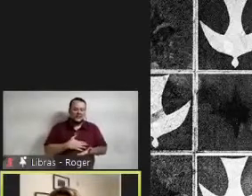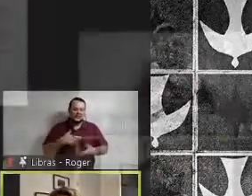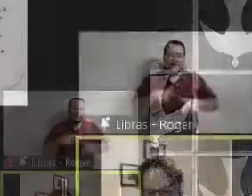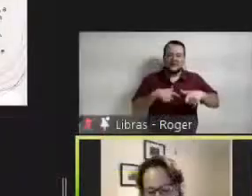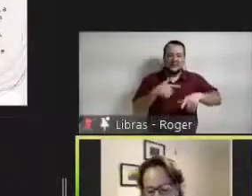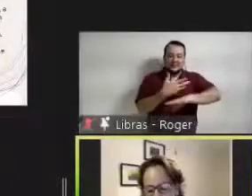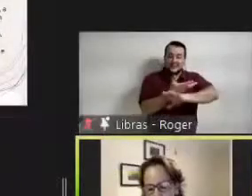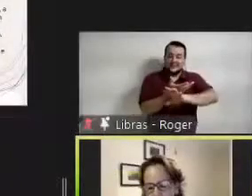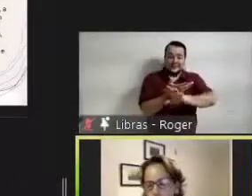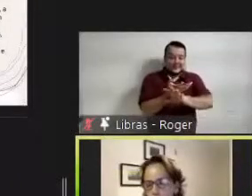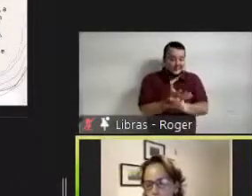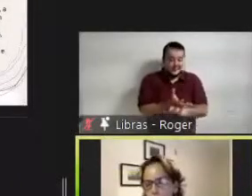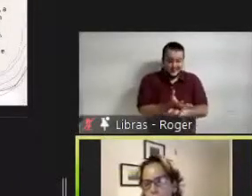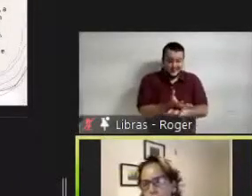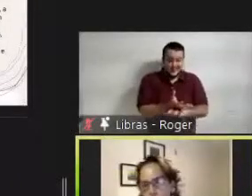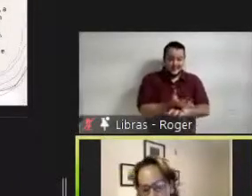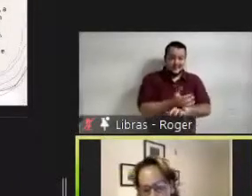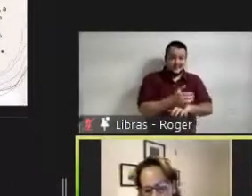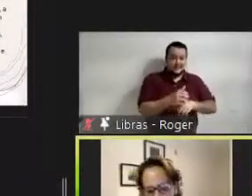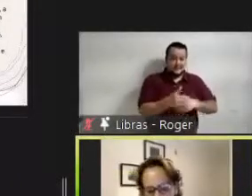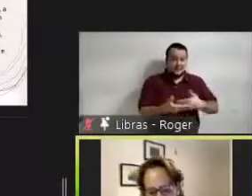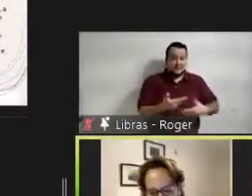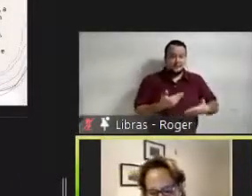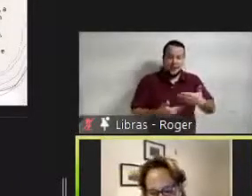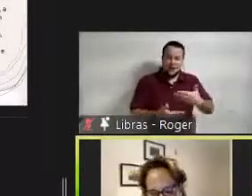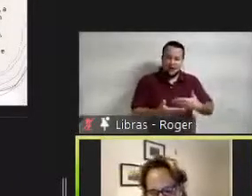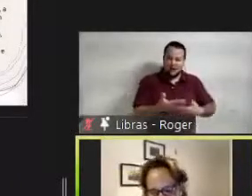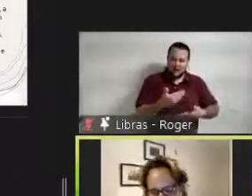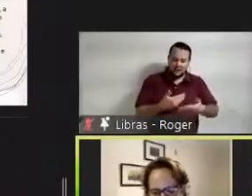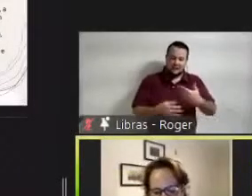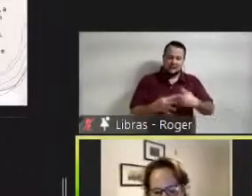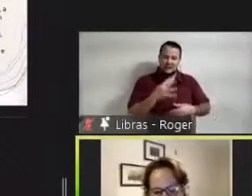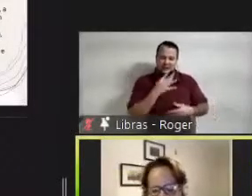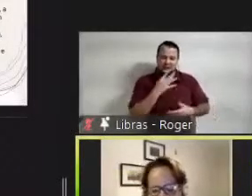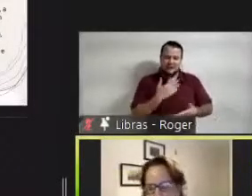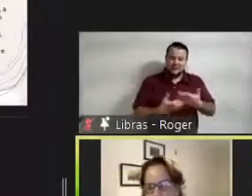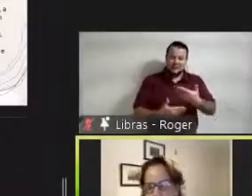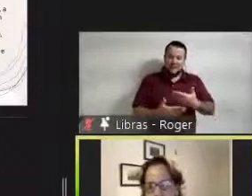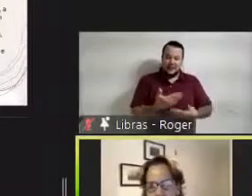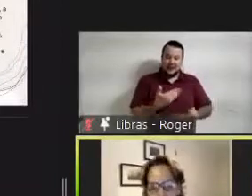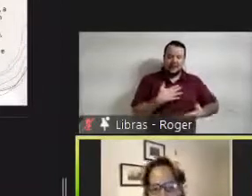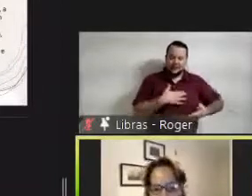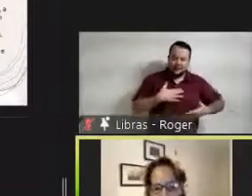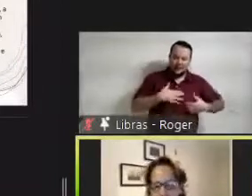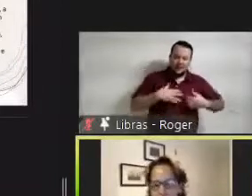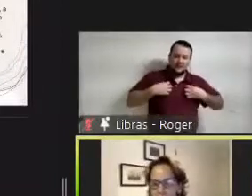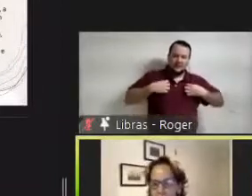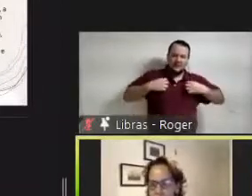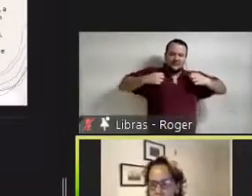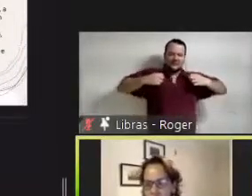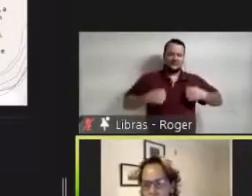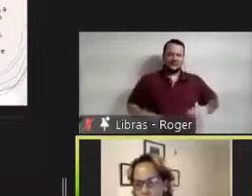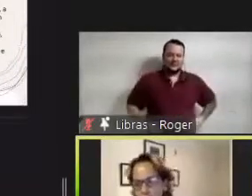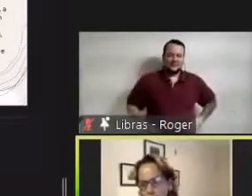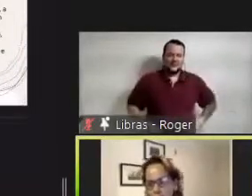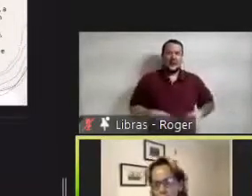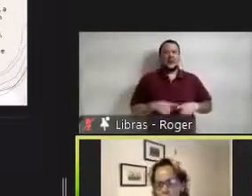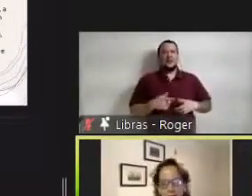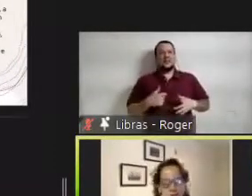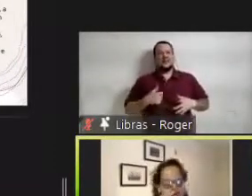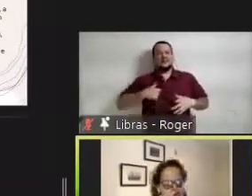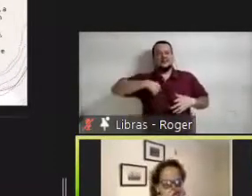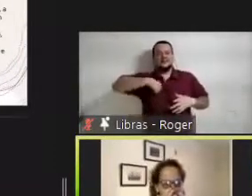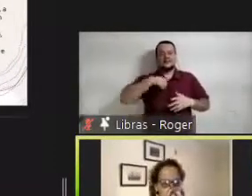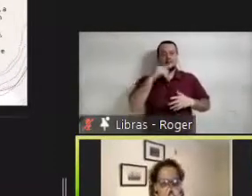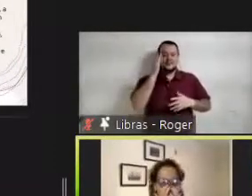disciplinas eu mesmo sou um produto da interdisciplinaridade mas por outro lado eu confesso que é um grande desafio pra